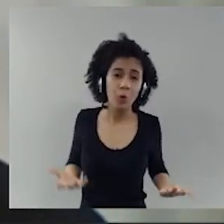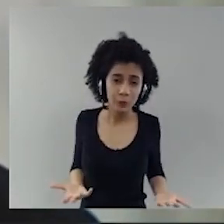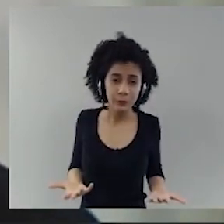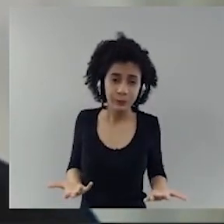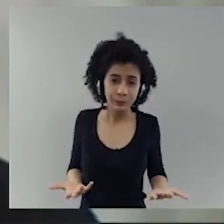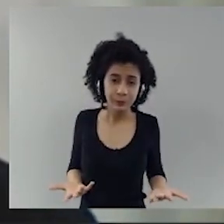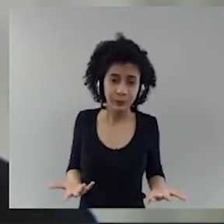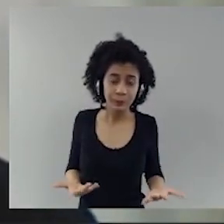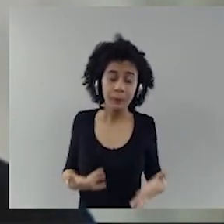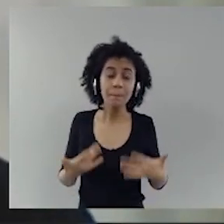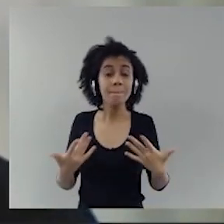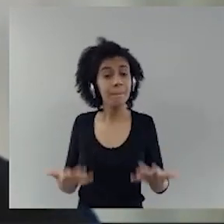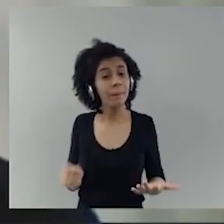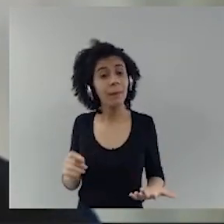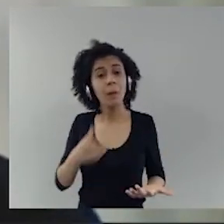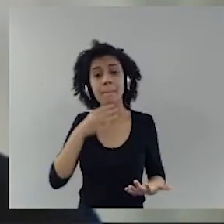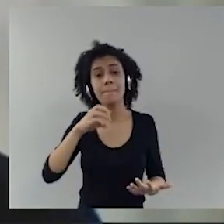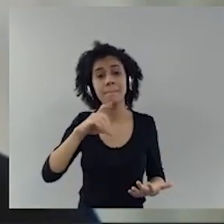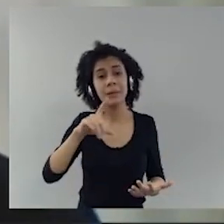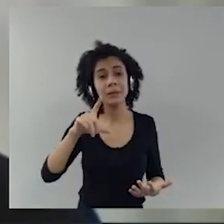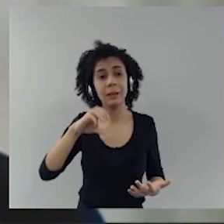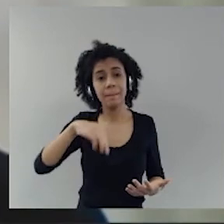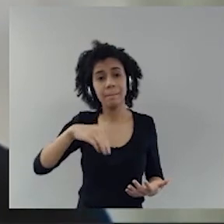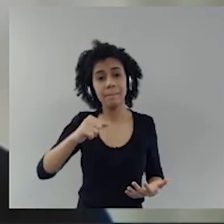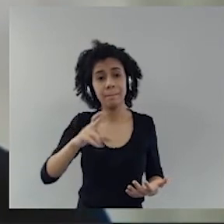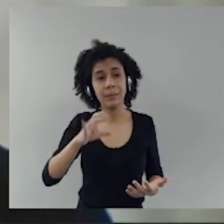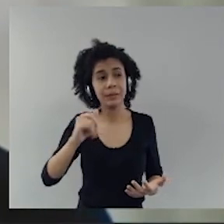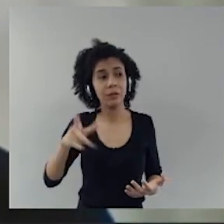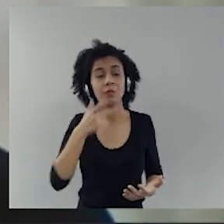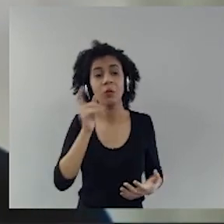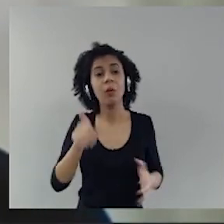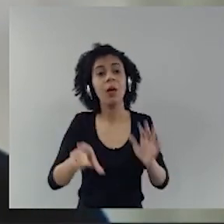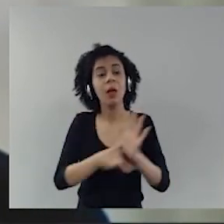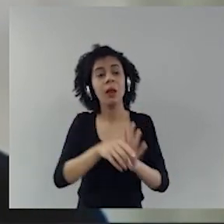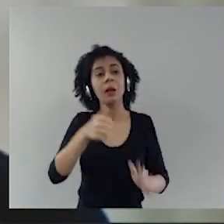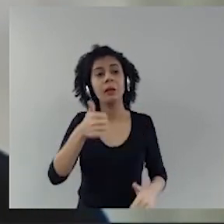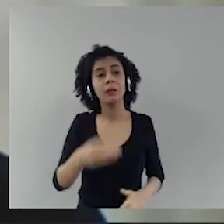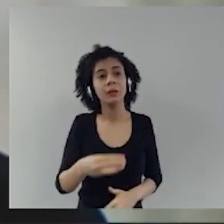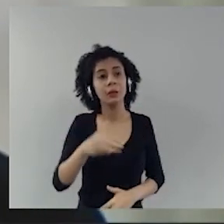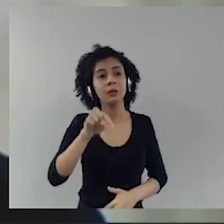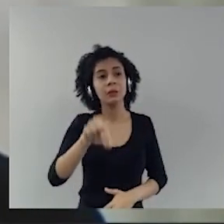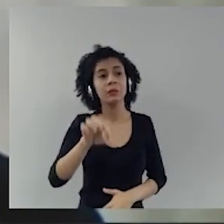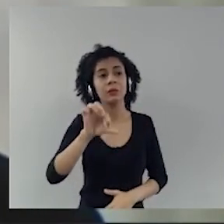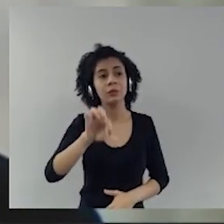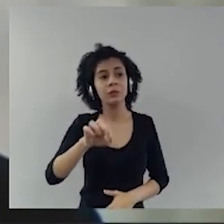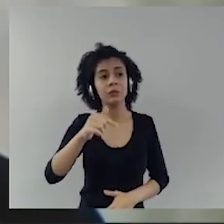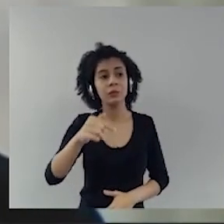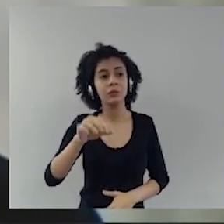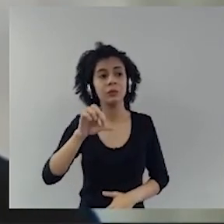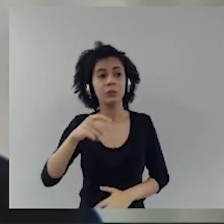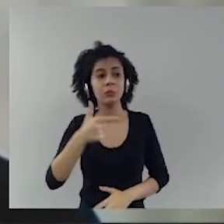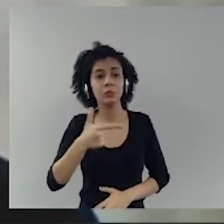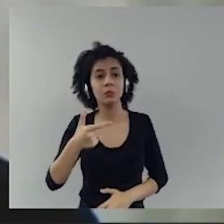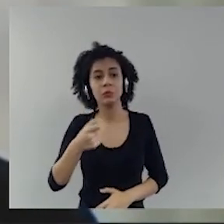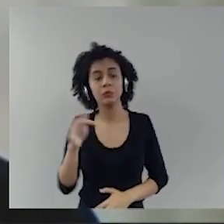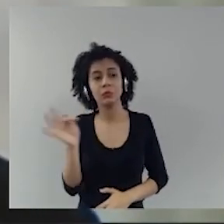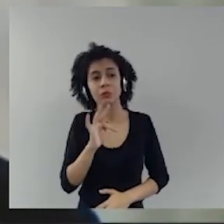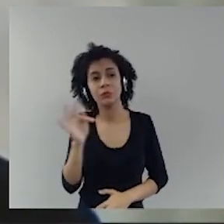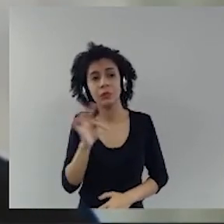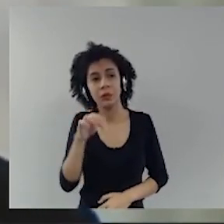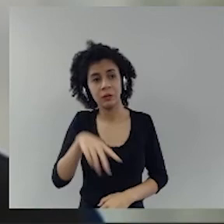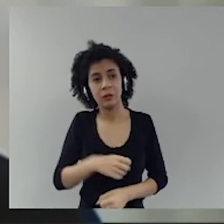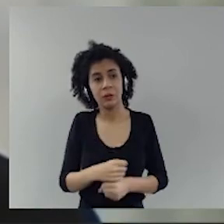marçal justen neto é o fato de que a lei 13979 de 2020 de